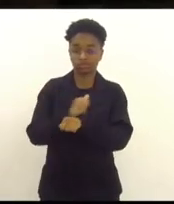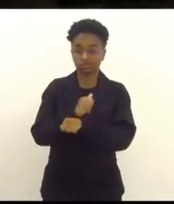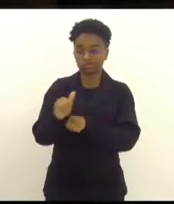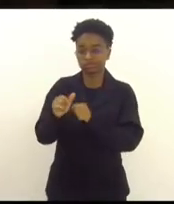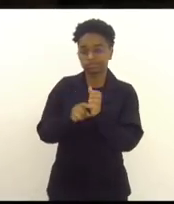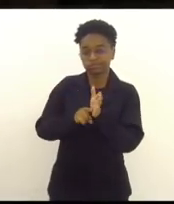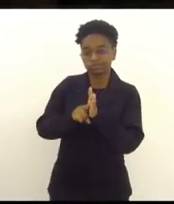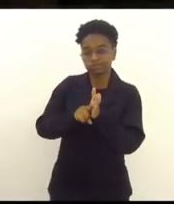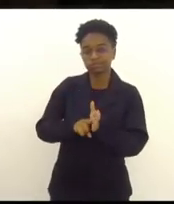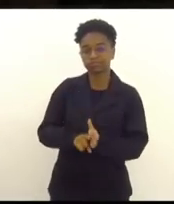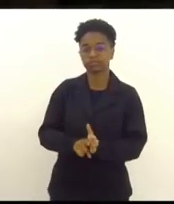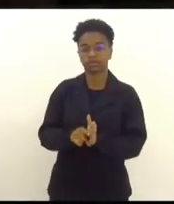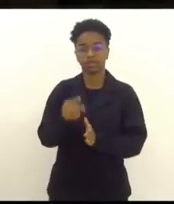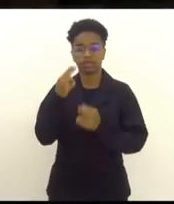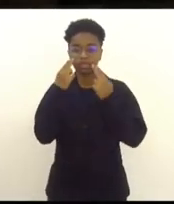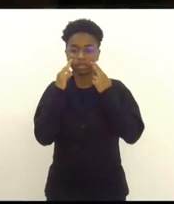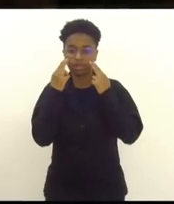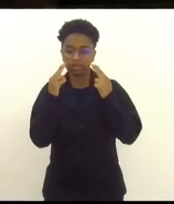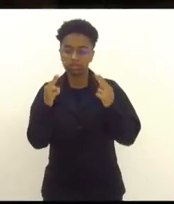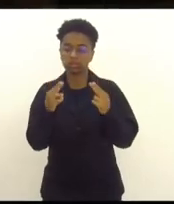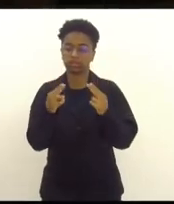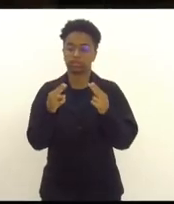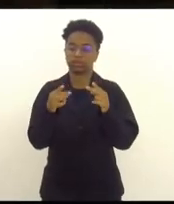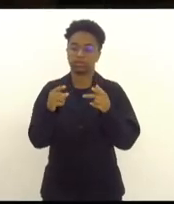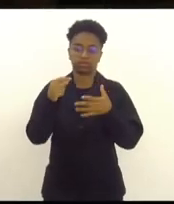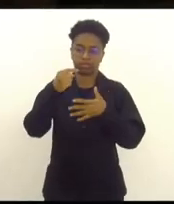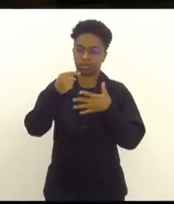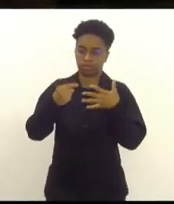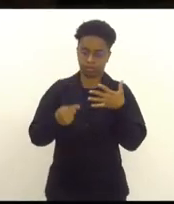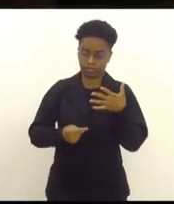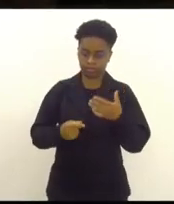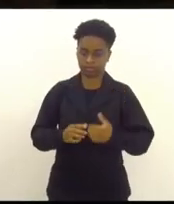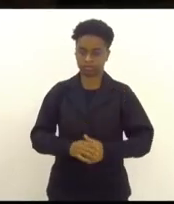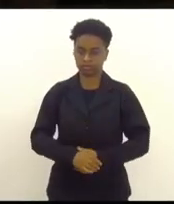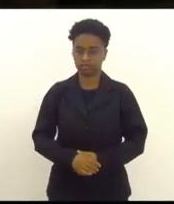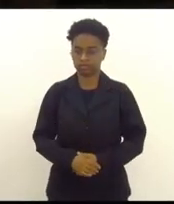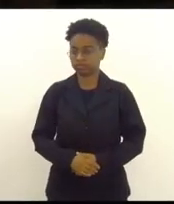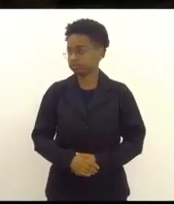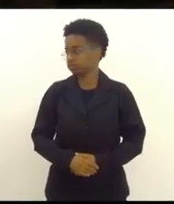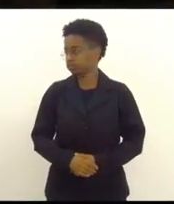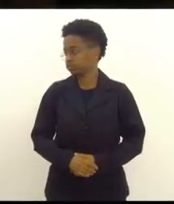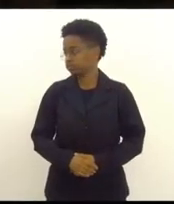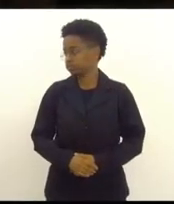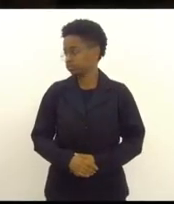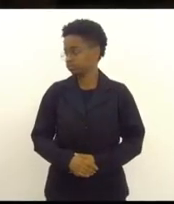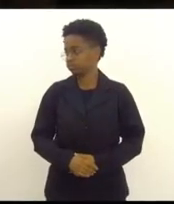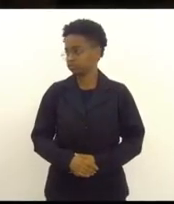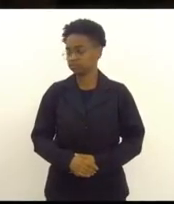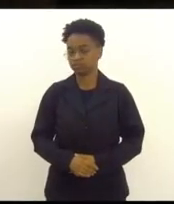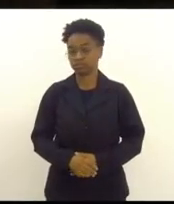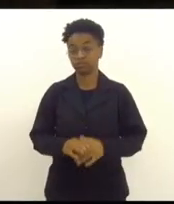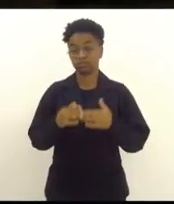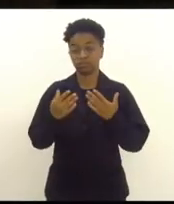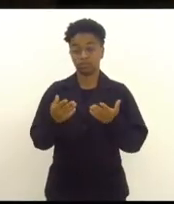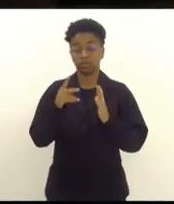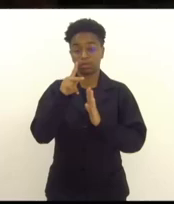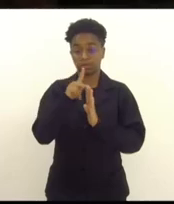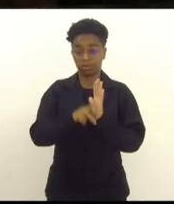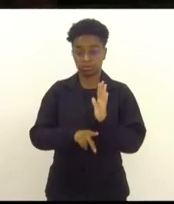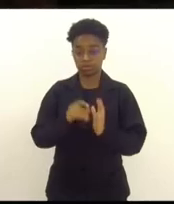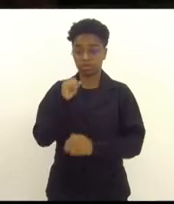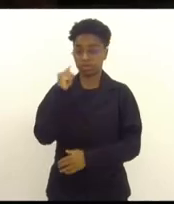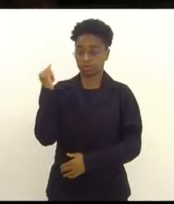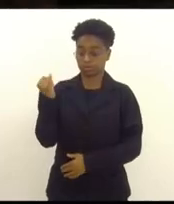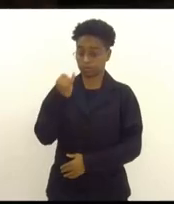investigação testemunhas etc e esse projeto é importante